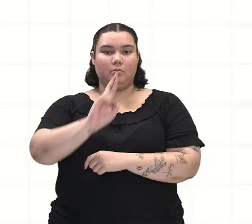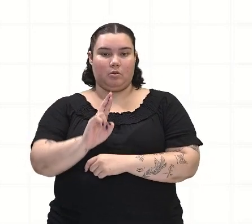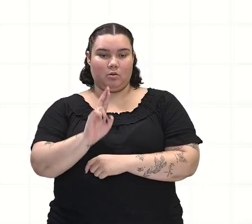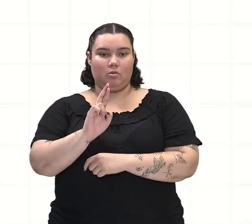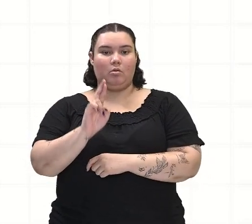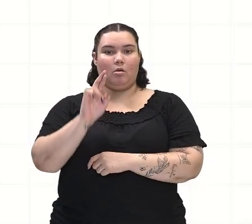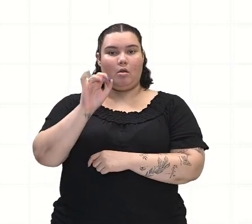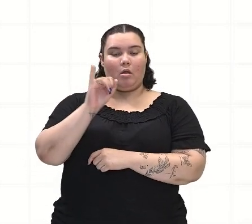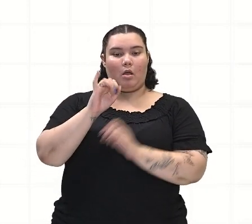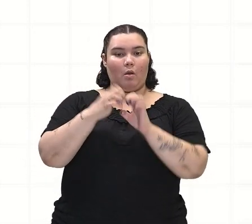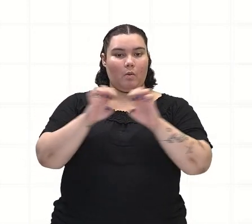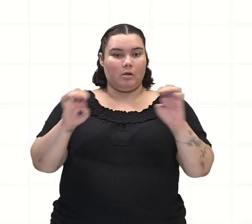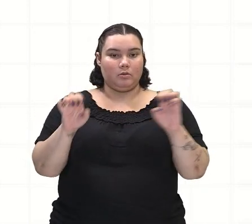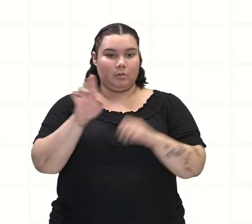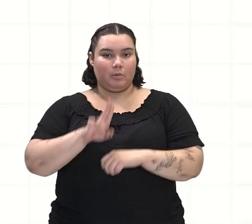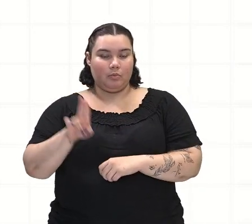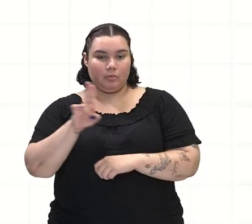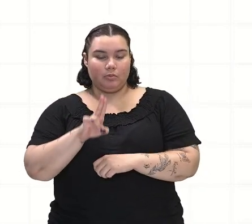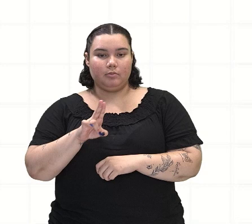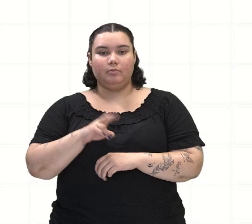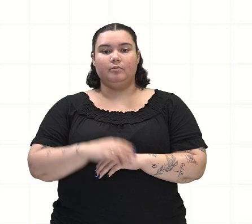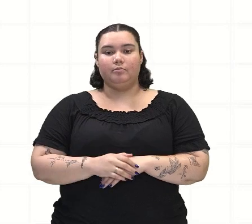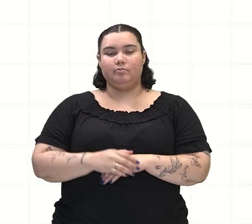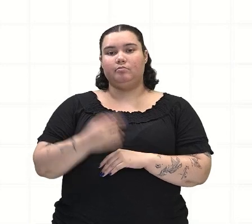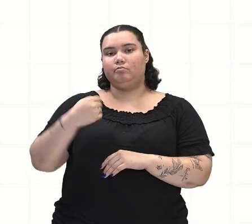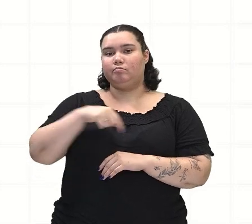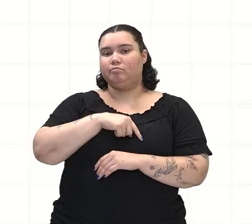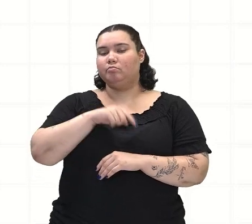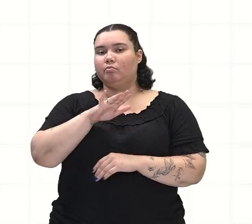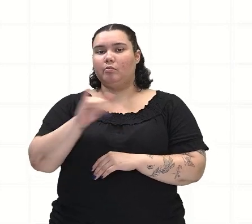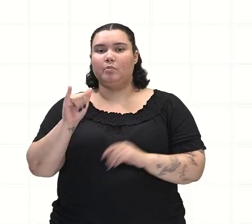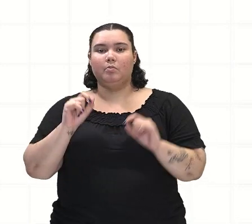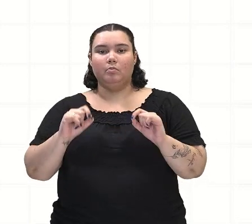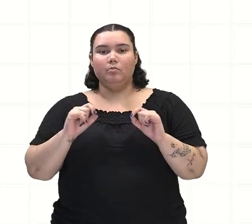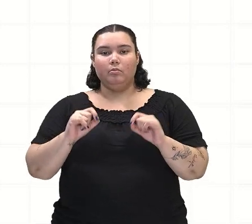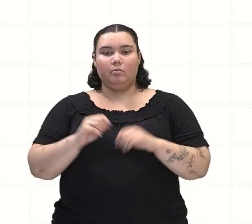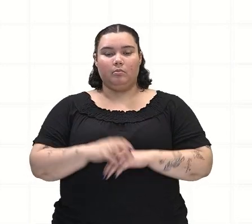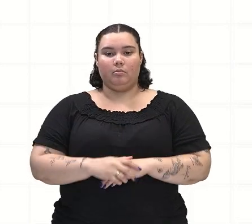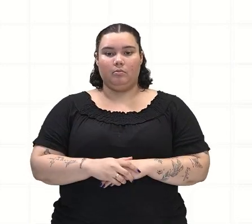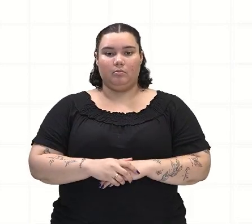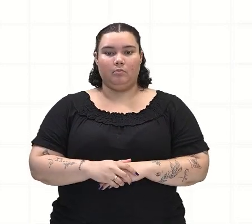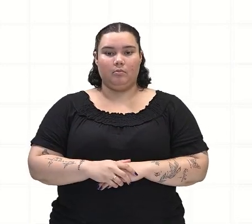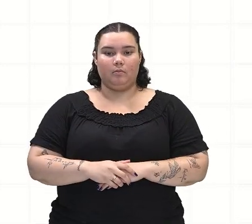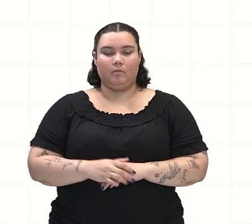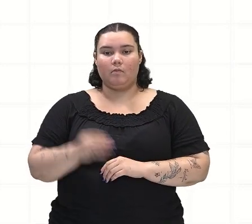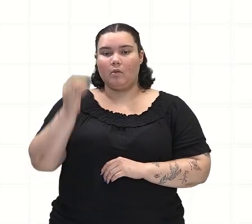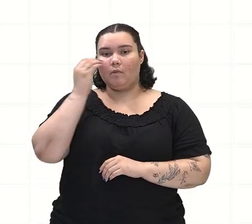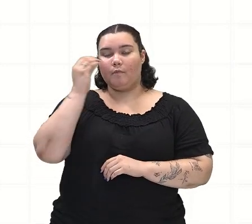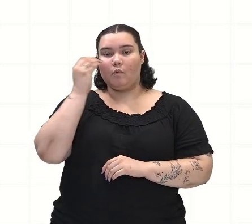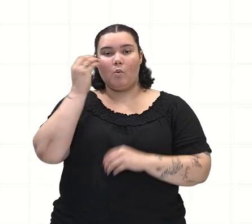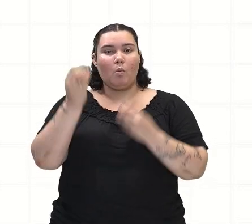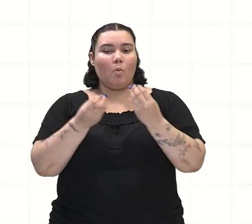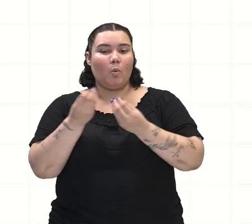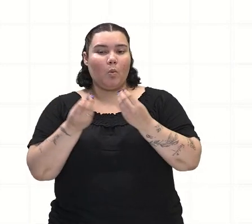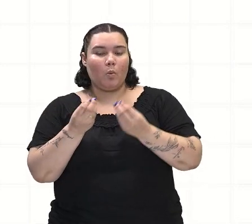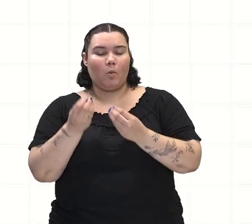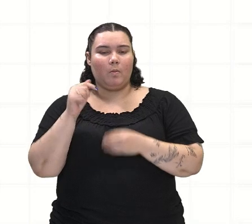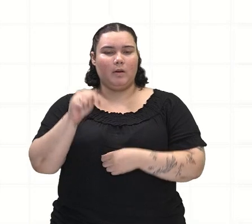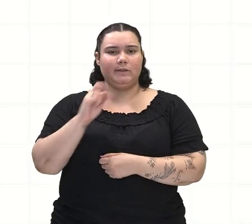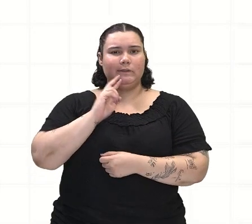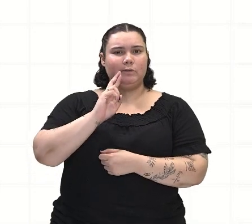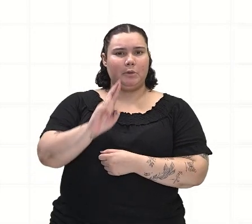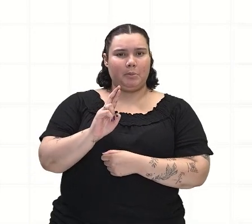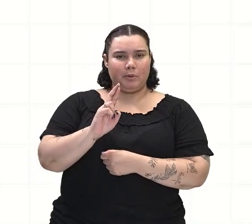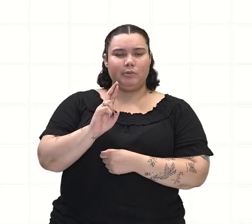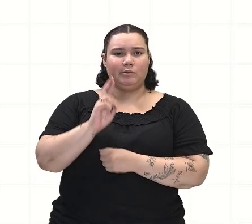da fórmula também, a gente vai ver como vai se dar essa